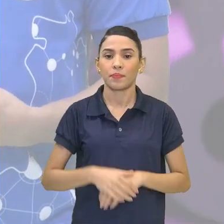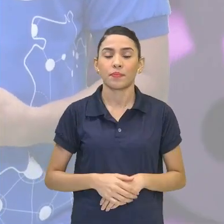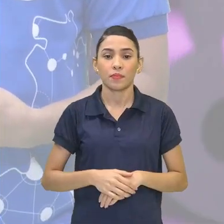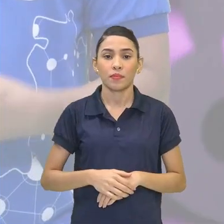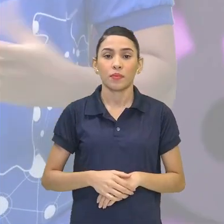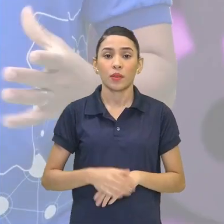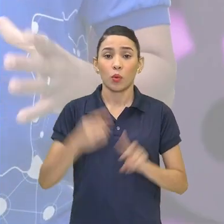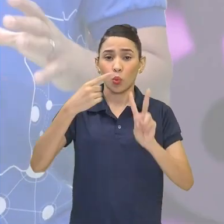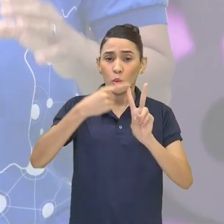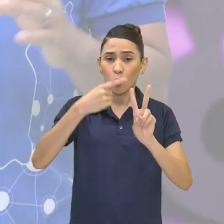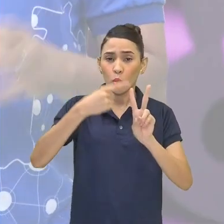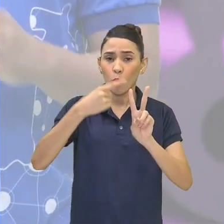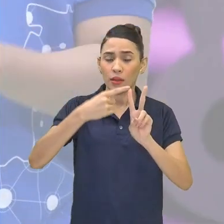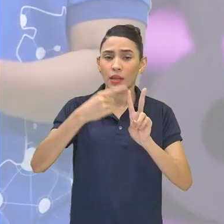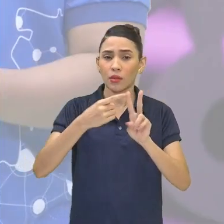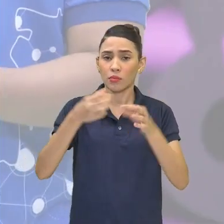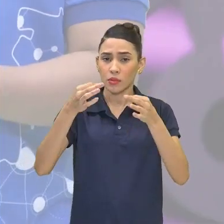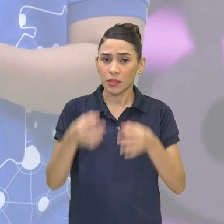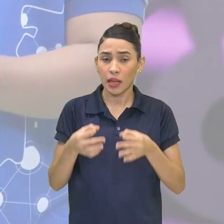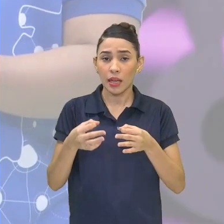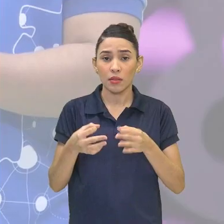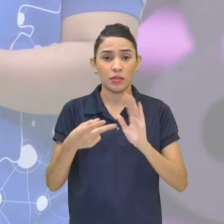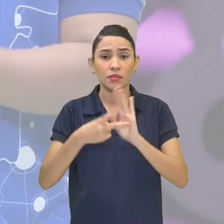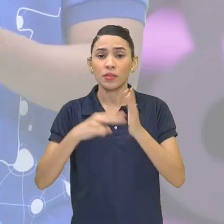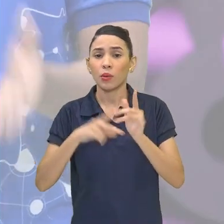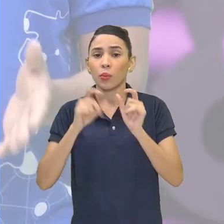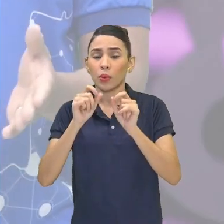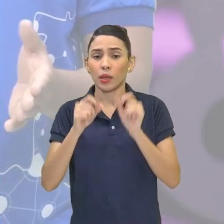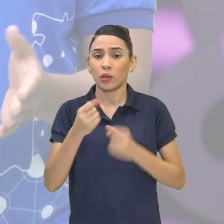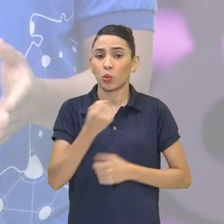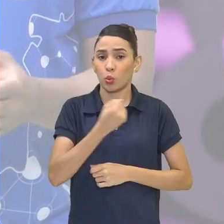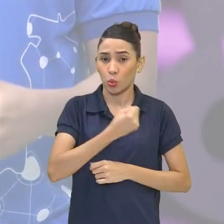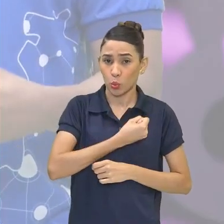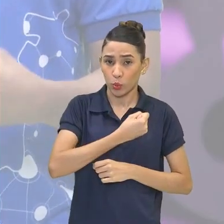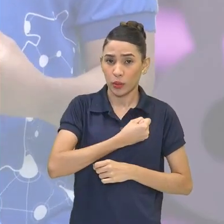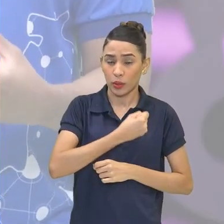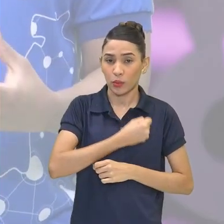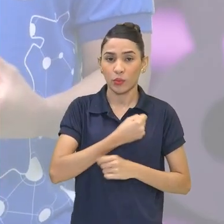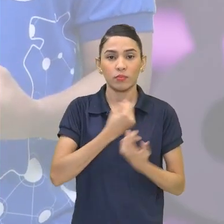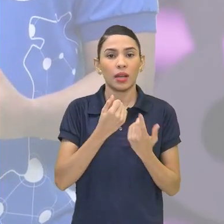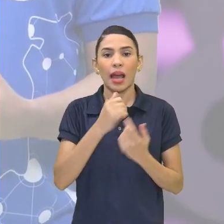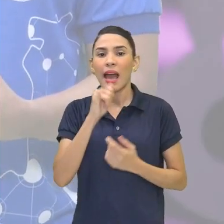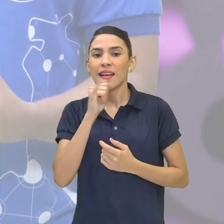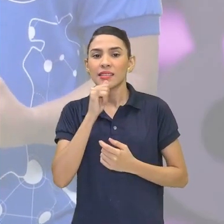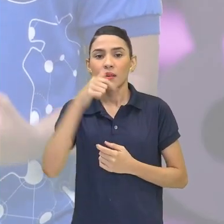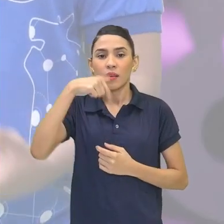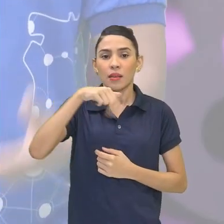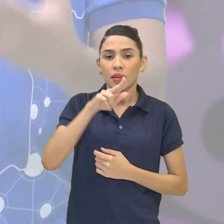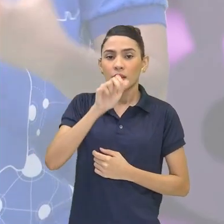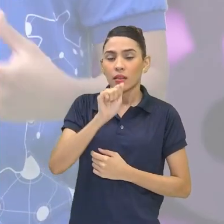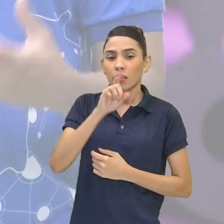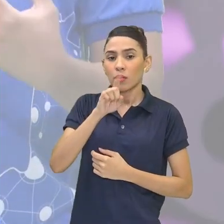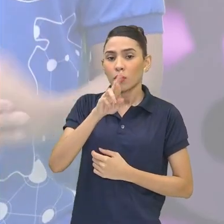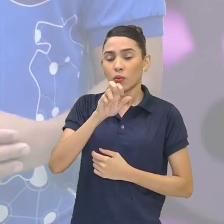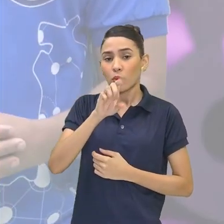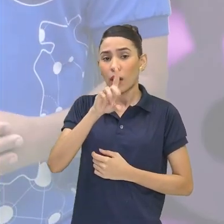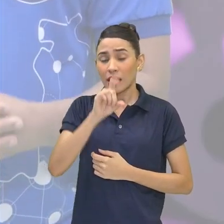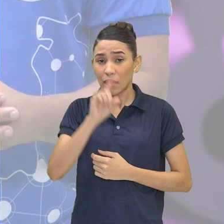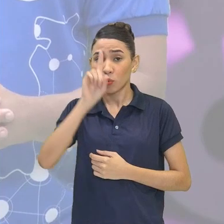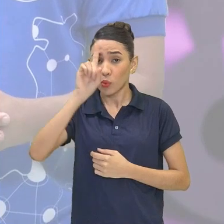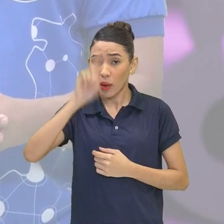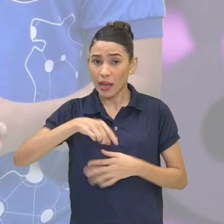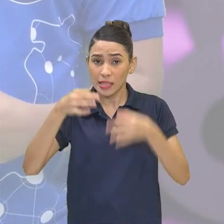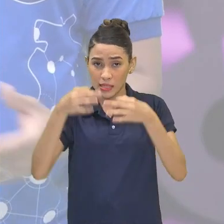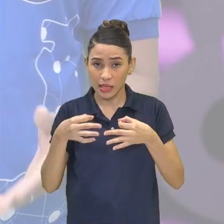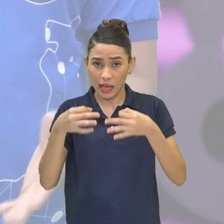quadrado perfeito. Ou seja, todo número ao quadrado, ele vai resultar num quadrado perfeito. E a raiz